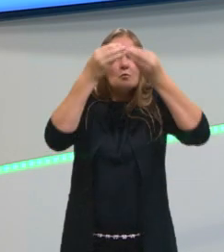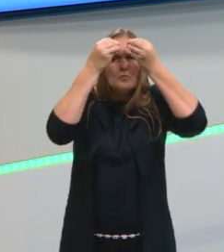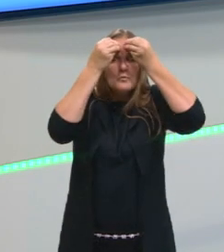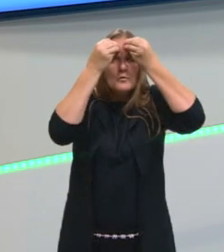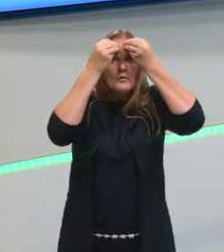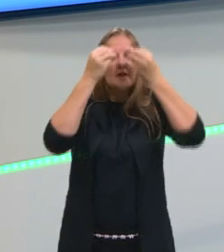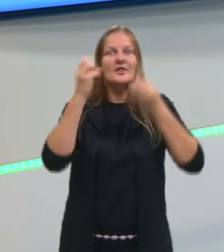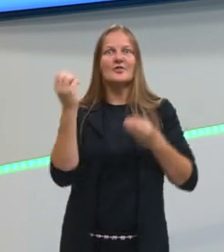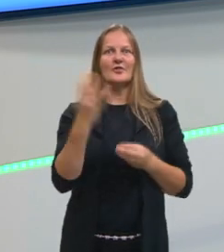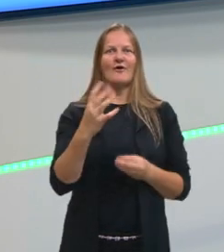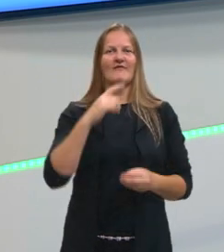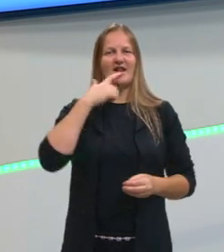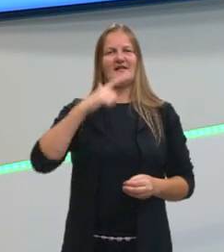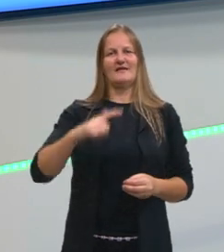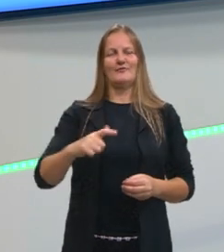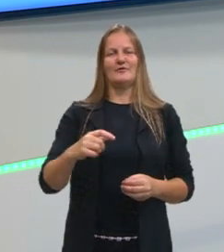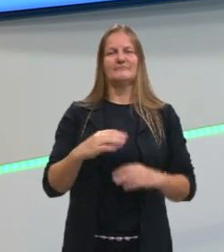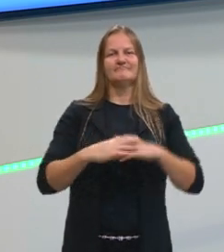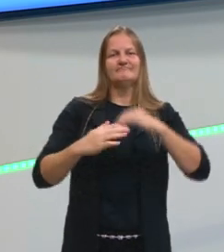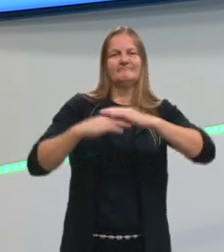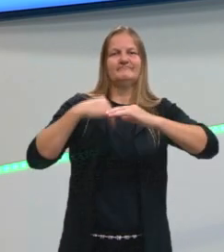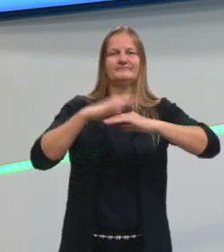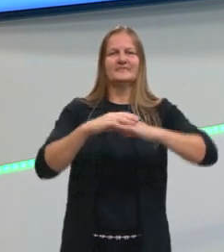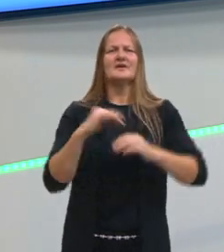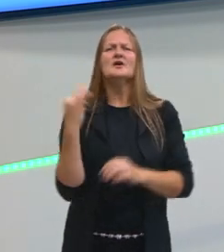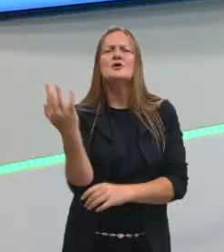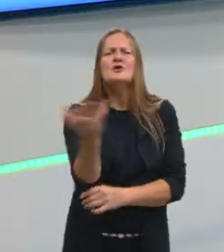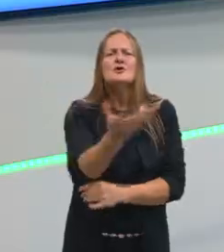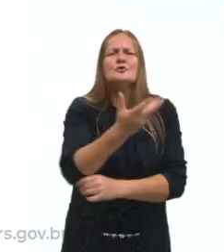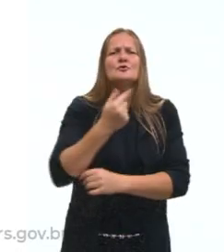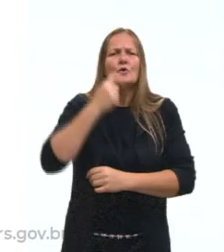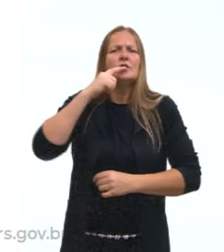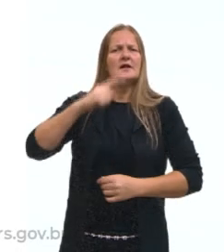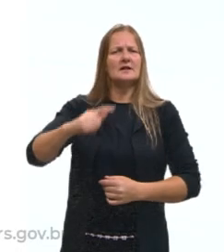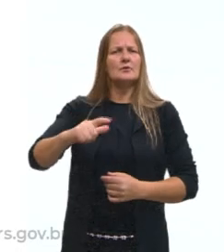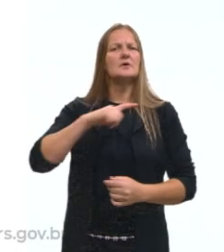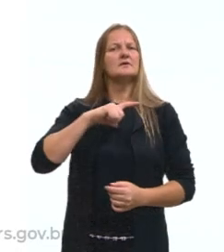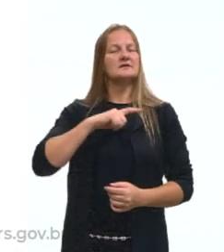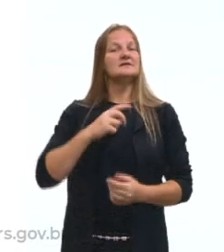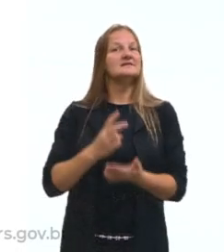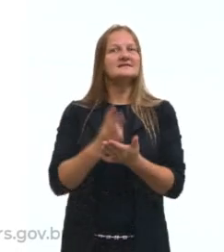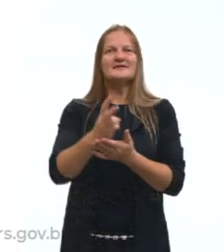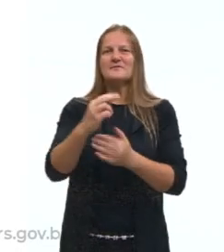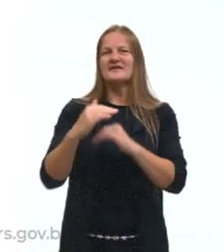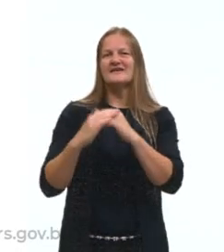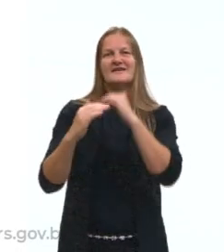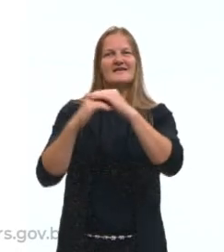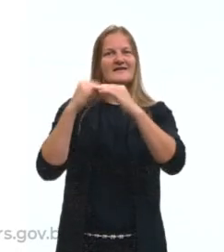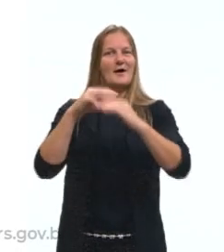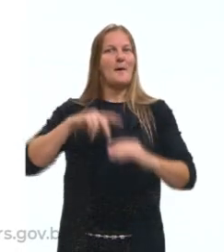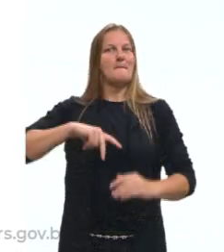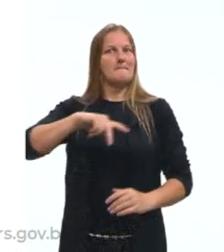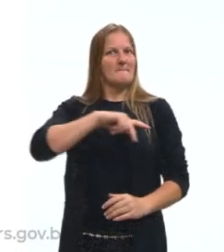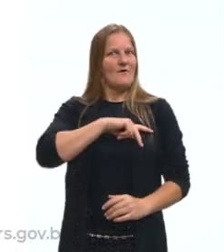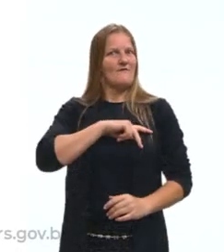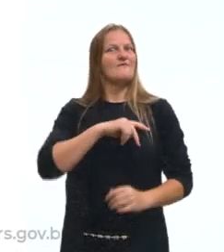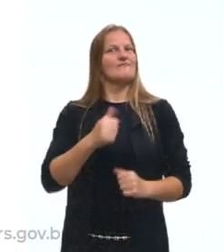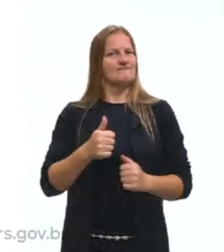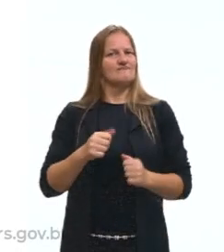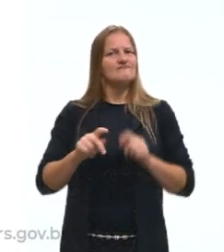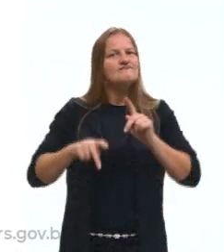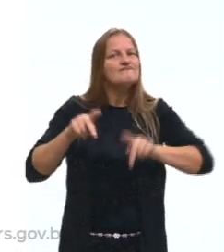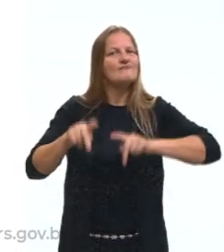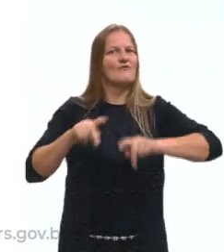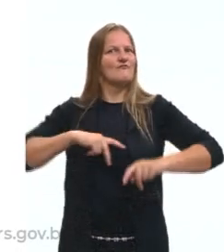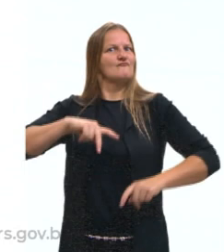nova que está sendo construído ou seja toda a língua ela é sempre construída pelo povo retomando a ideia